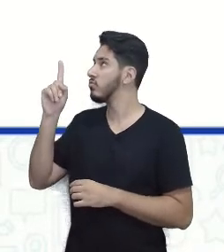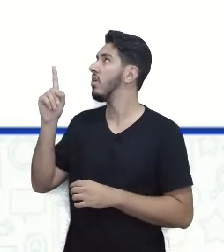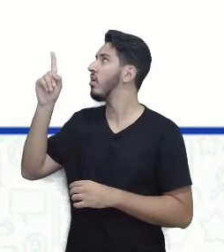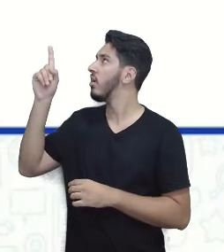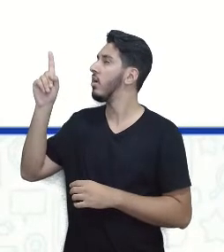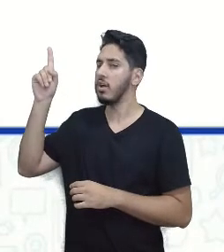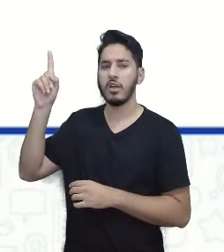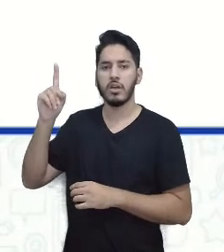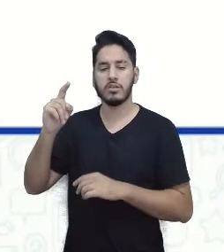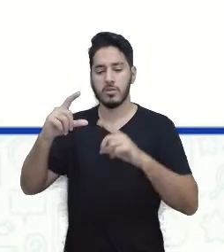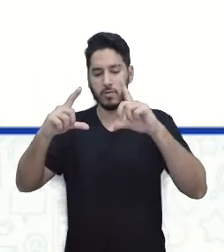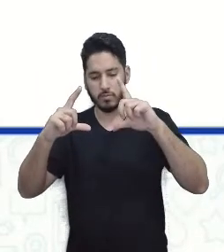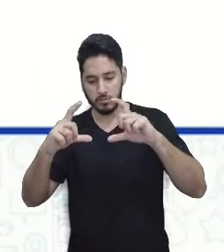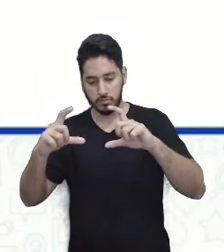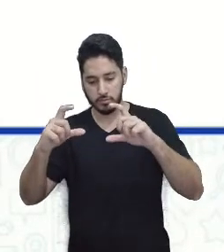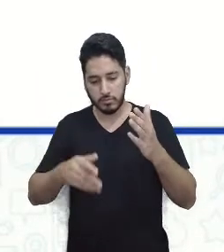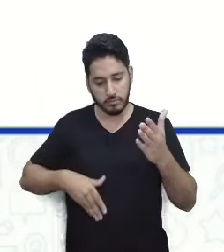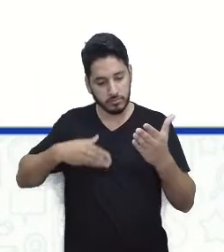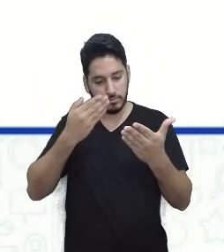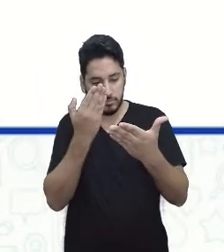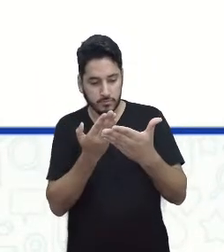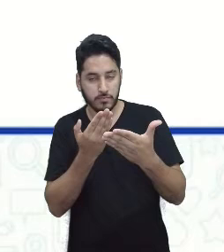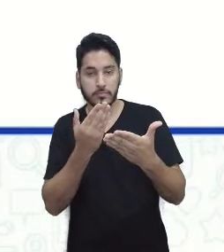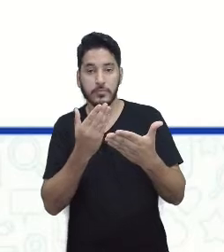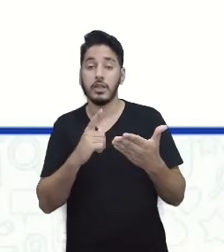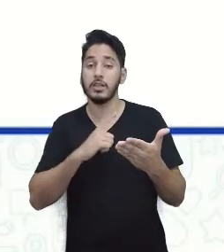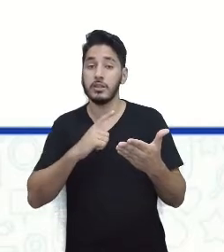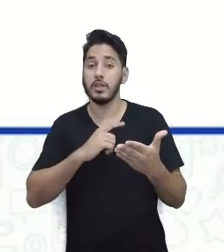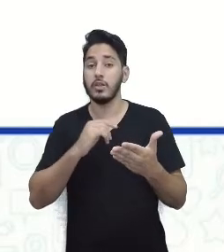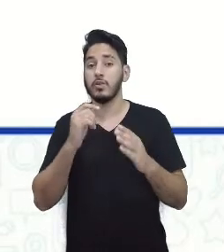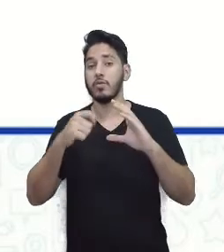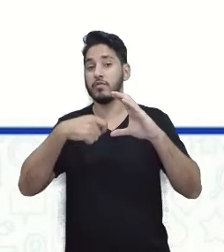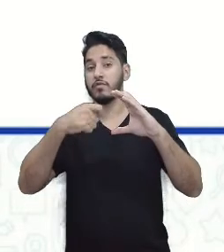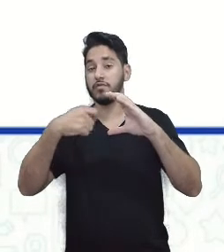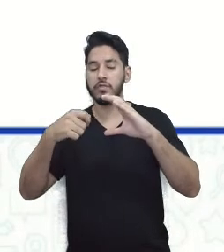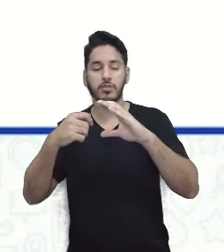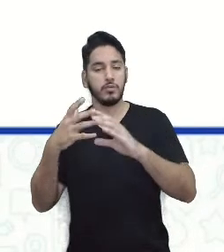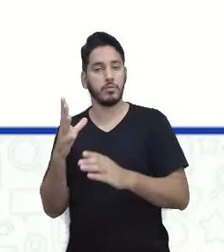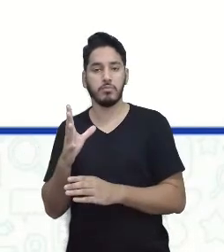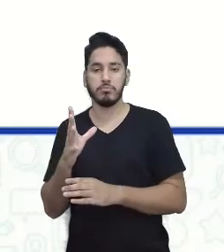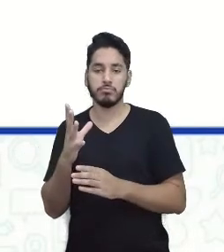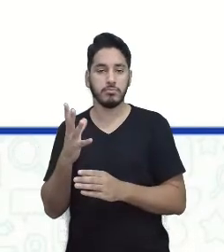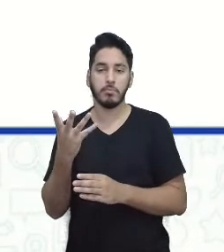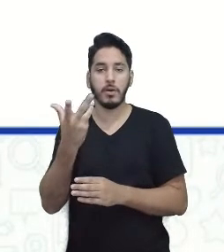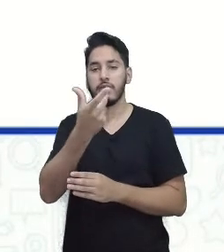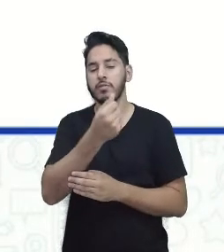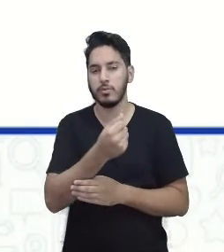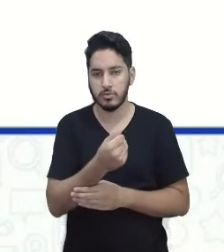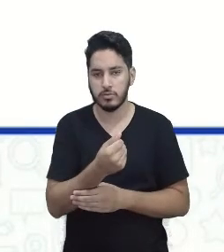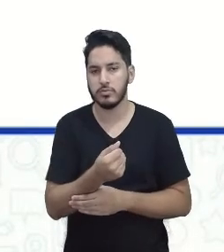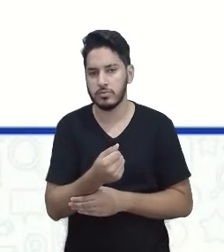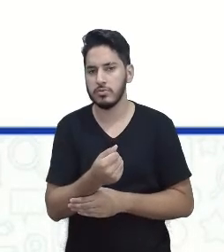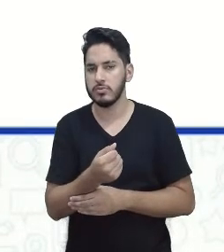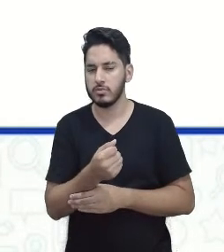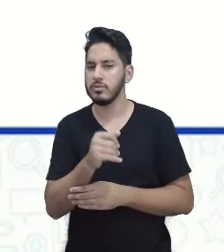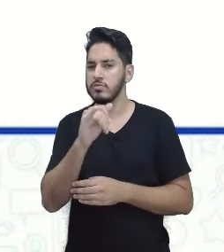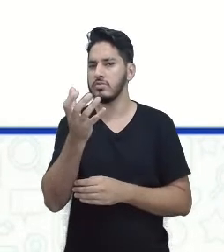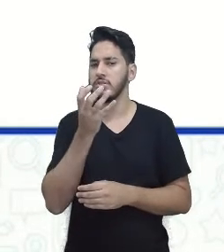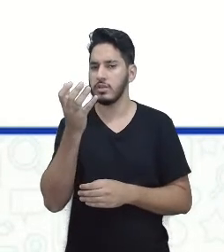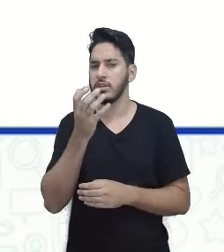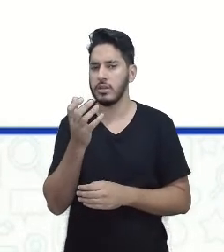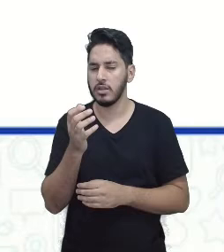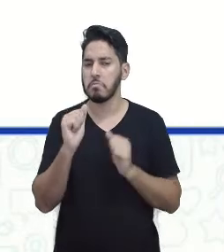belíssimo, um documentário que foi feito sobre Sammico pela filha dele, pelos filhos dele. Belíssimo esse material. Quem